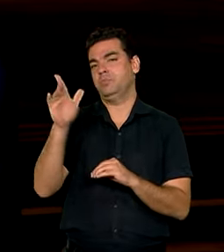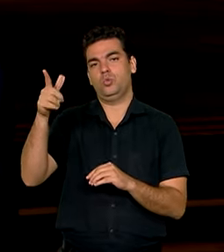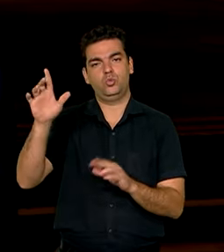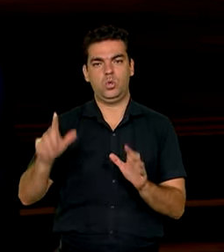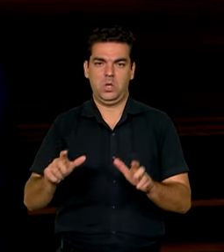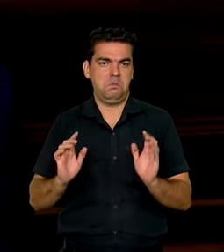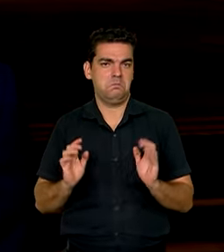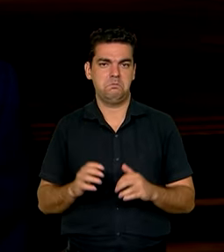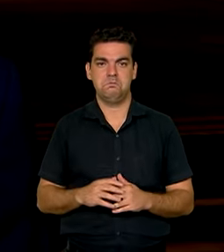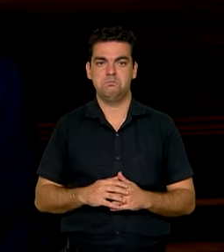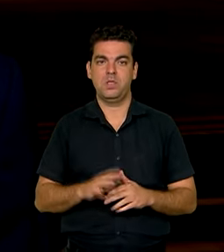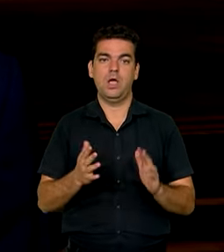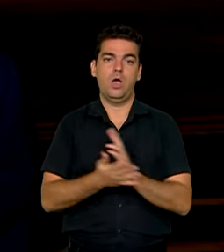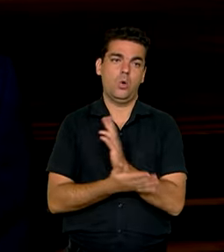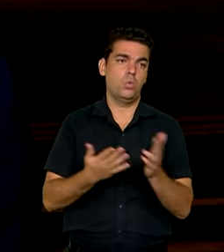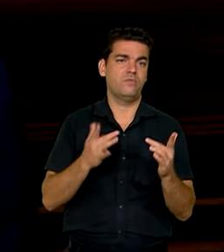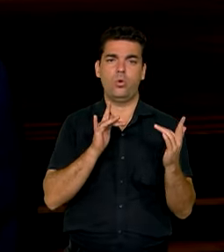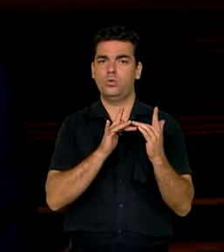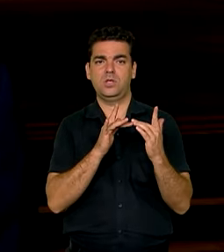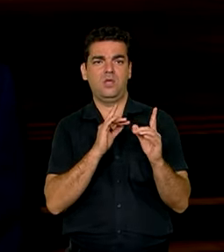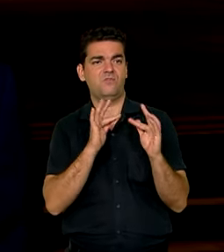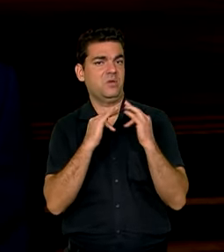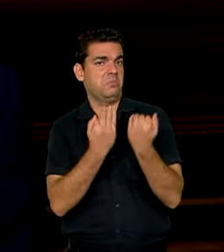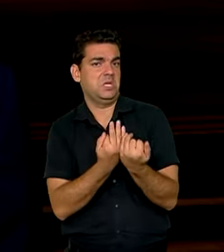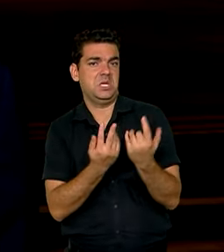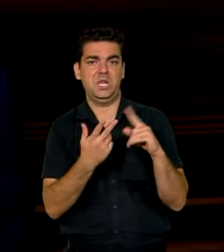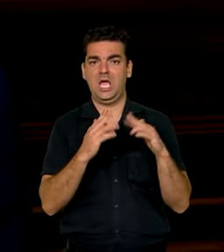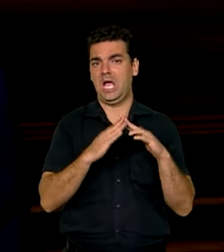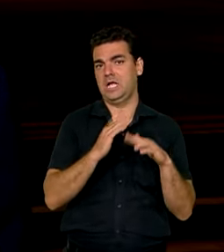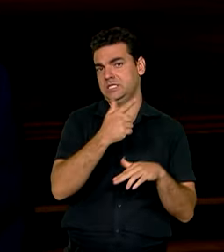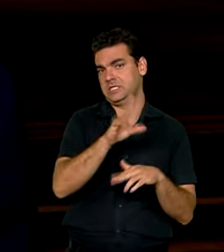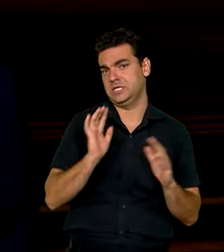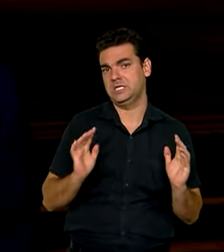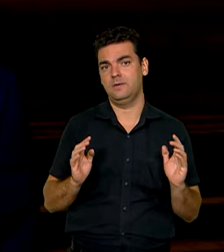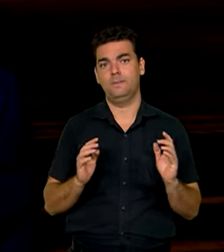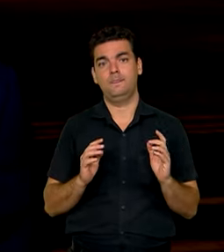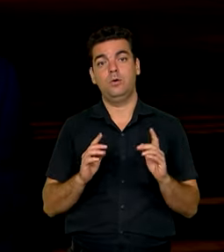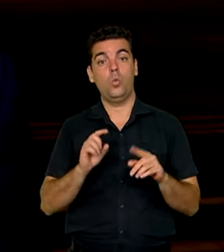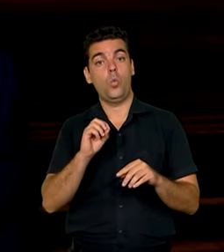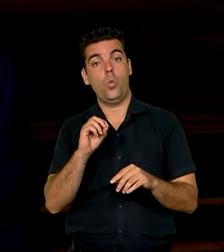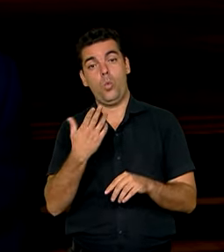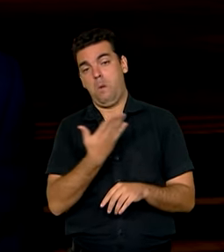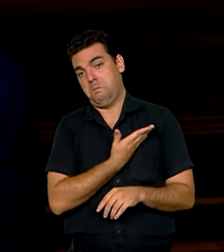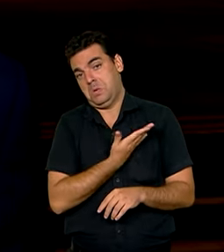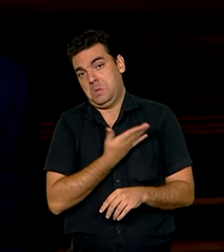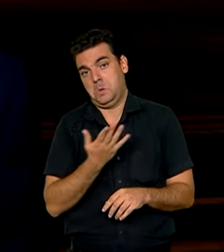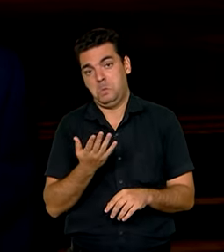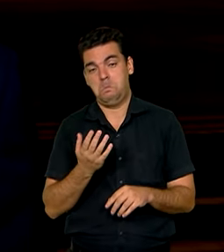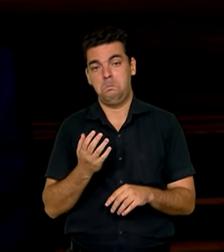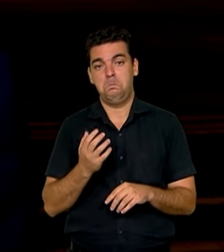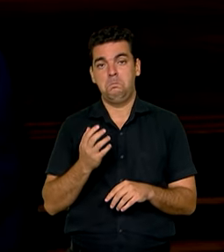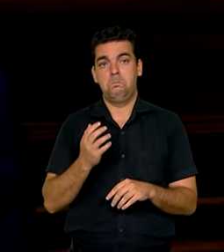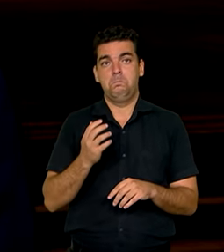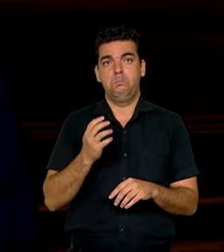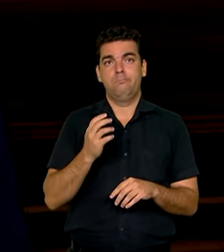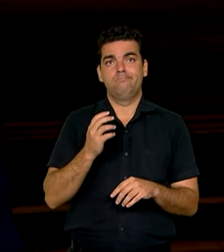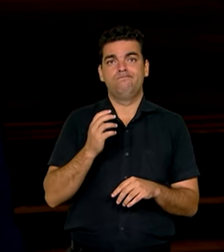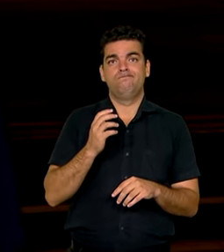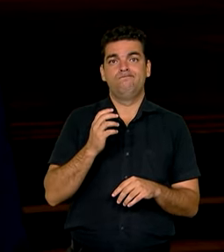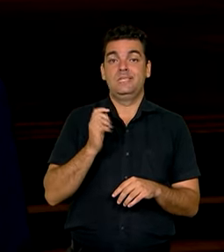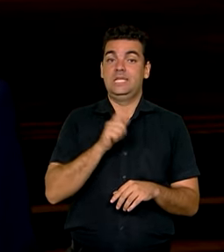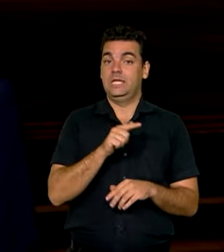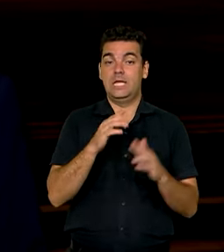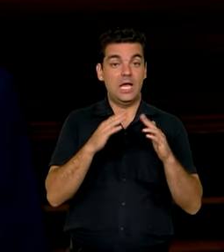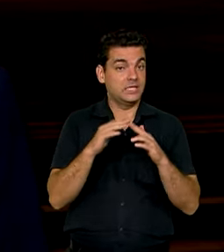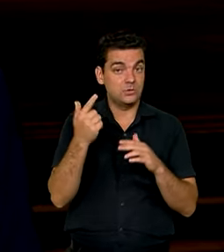irão. Algumas para familiares, casa de familiares, de amigos, e aquelas que estiverem sem